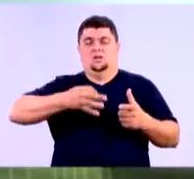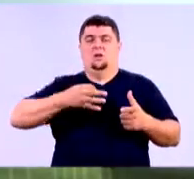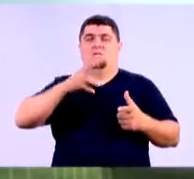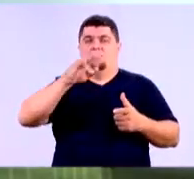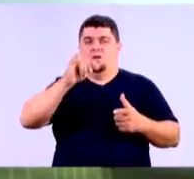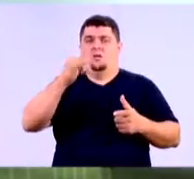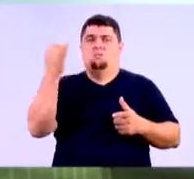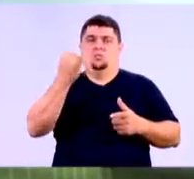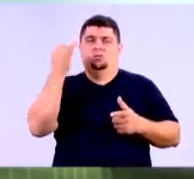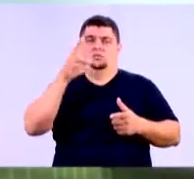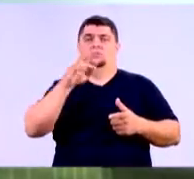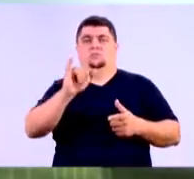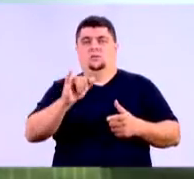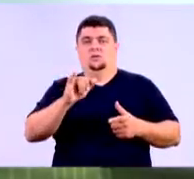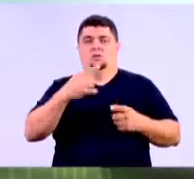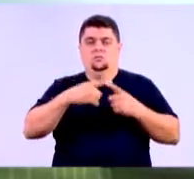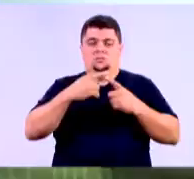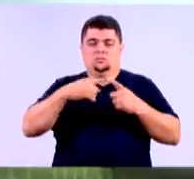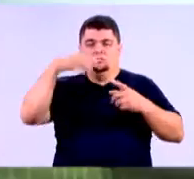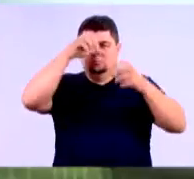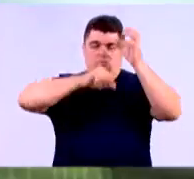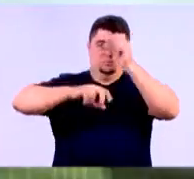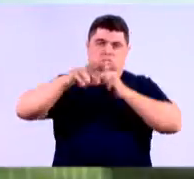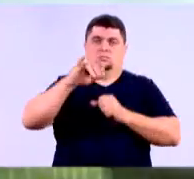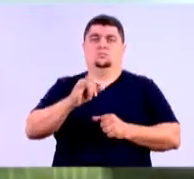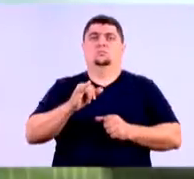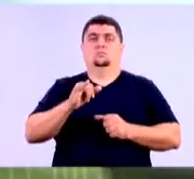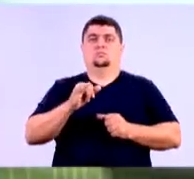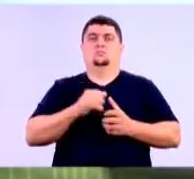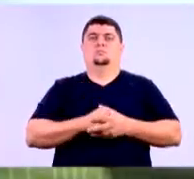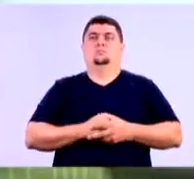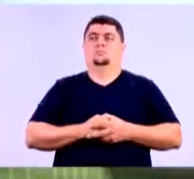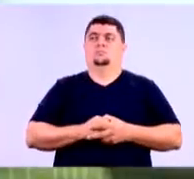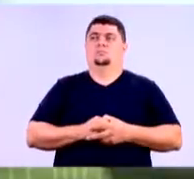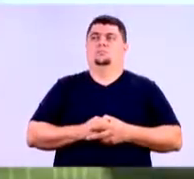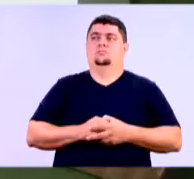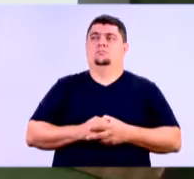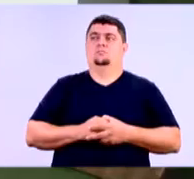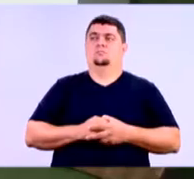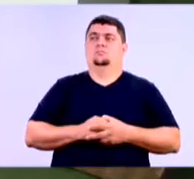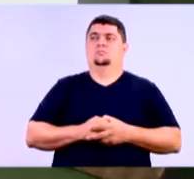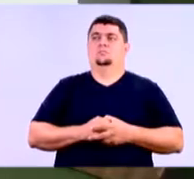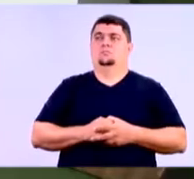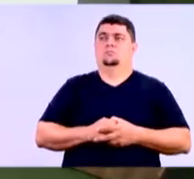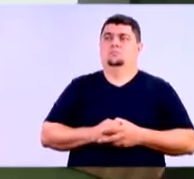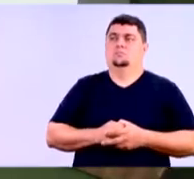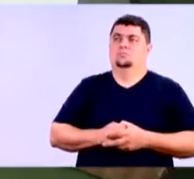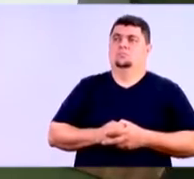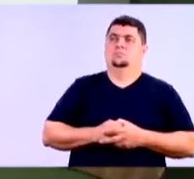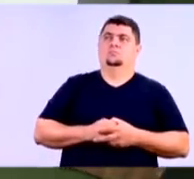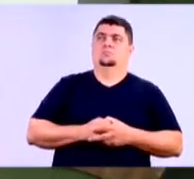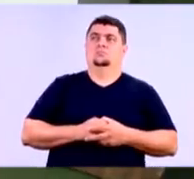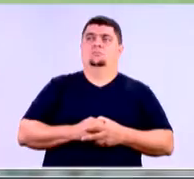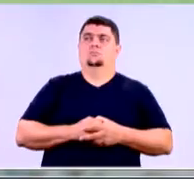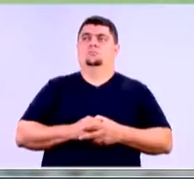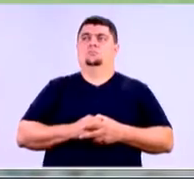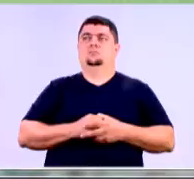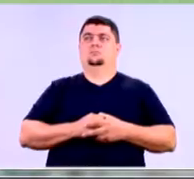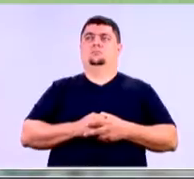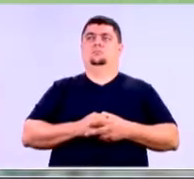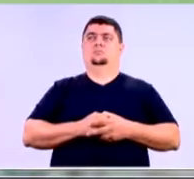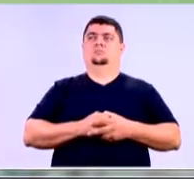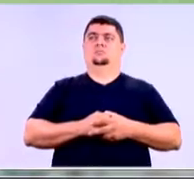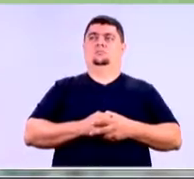elaborar a política de crédito onde você for trabalhar, onde você estiver se dedicando a analisar gestão de risco, né? Falando um pouquinho